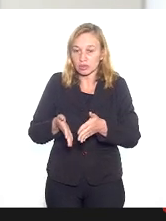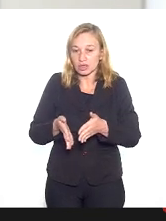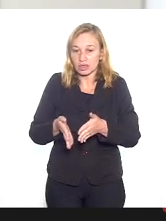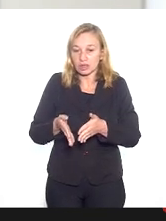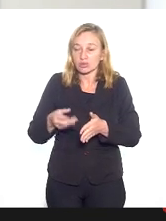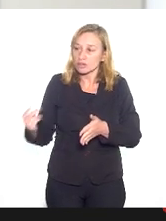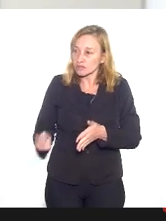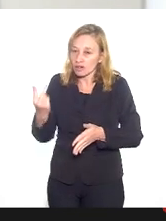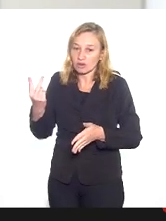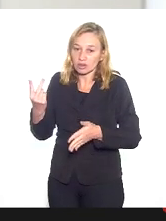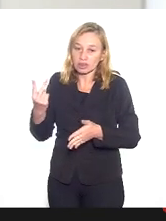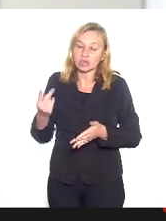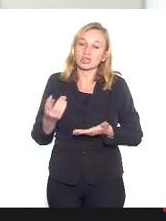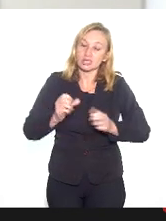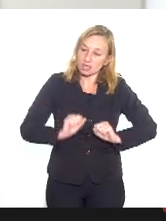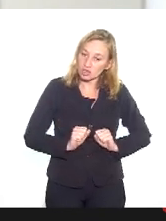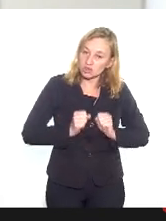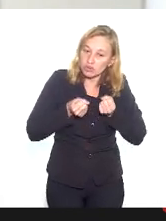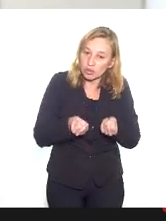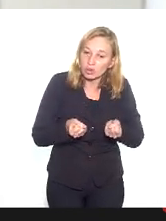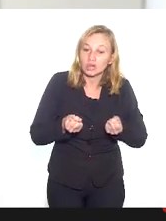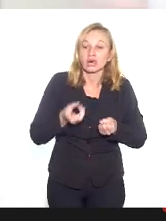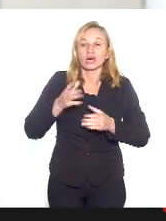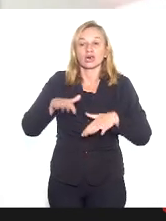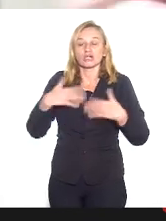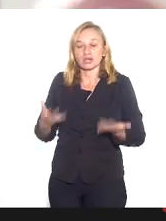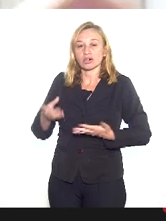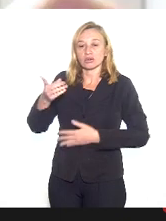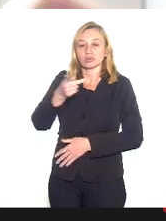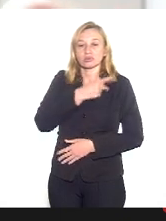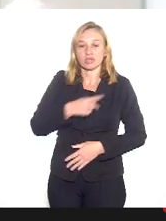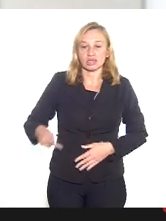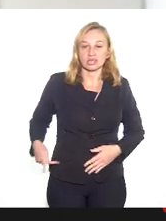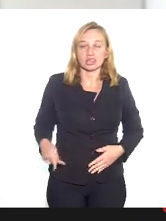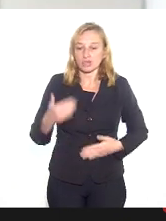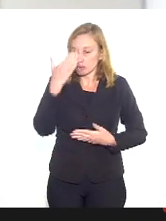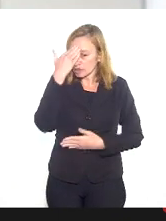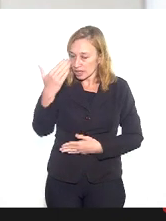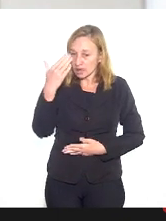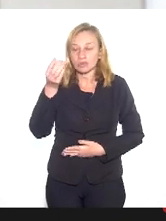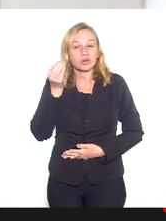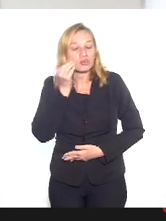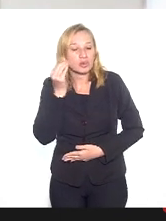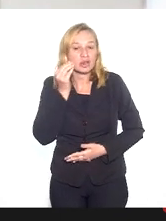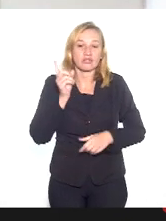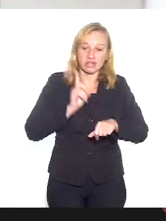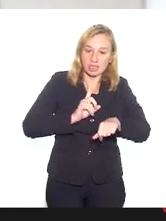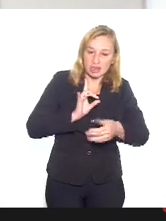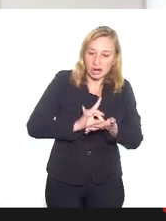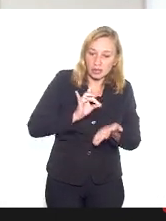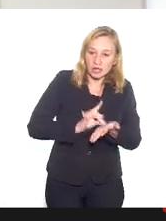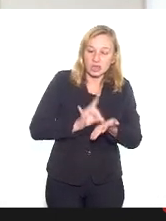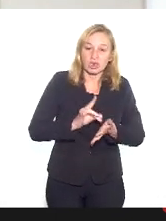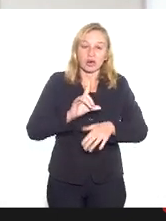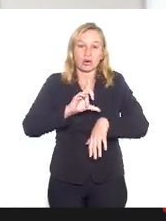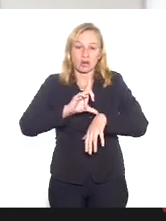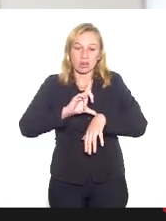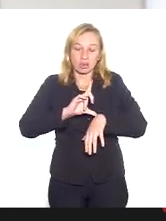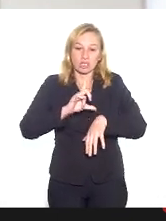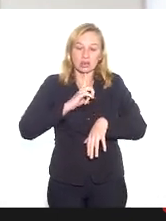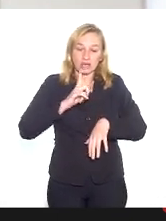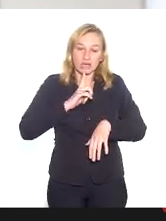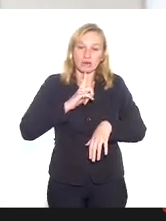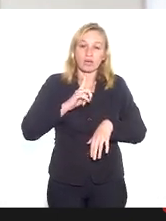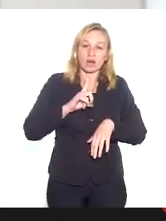se valorize esse esforço. Então, presidente, obrigado por abrir aqui essa excepcionalidade. Realmente, eu tenho uma reunião agora às 11 horas, vou ficar aqui mais